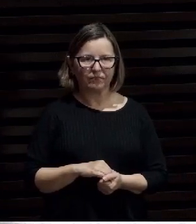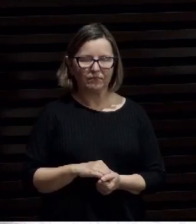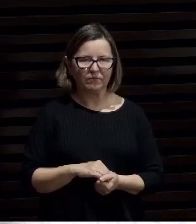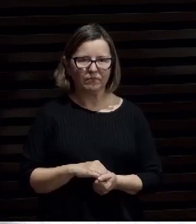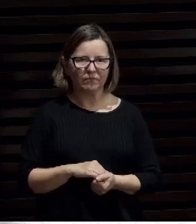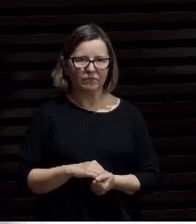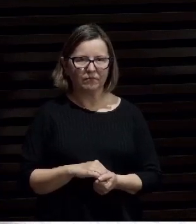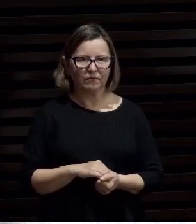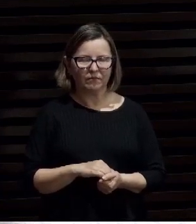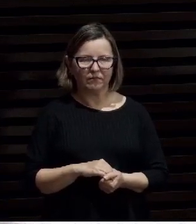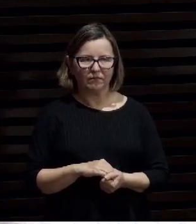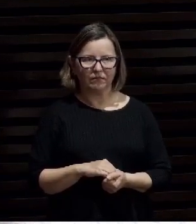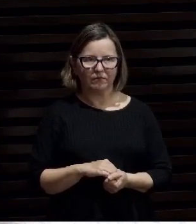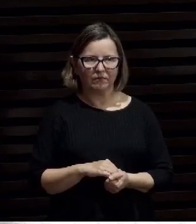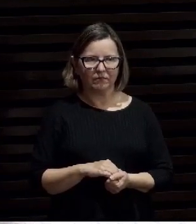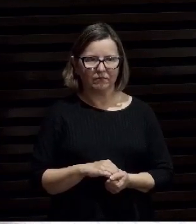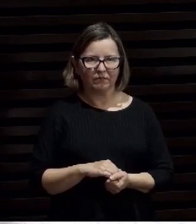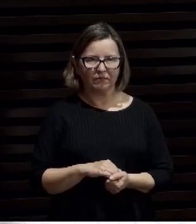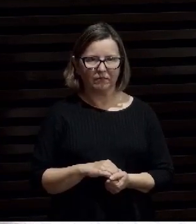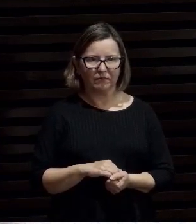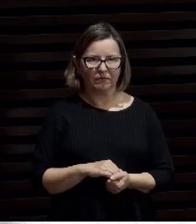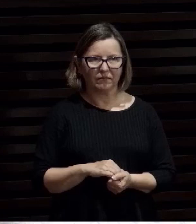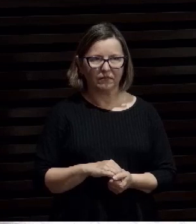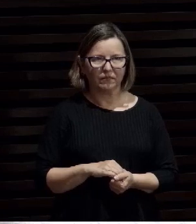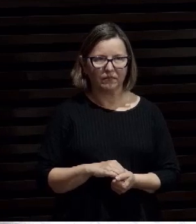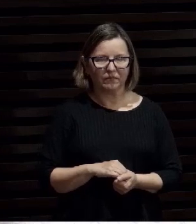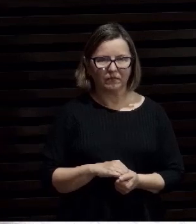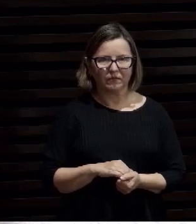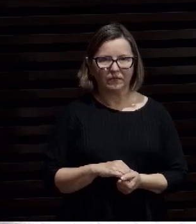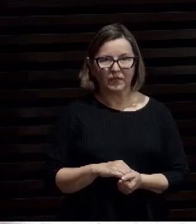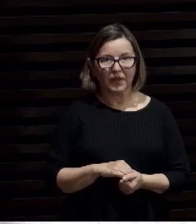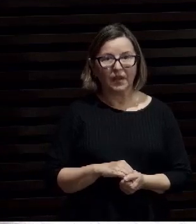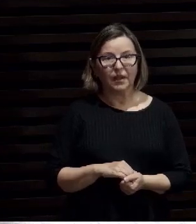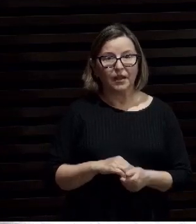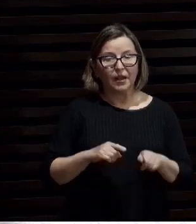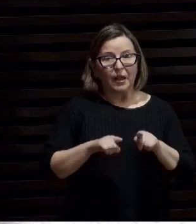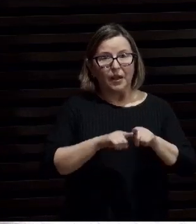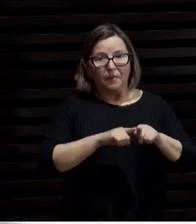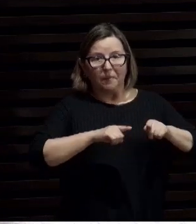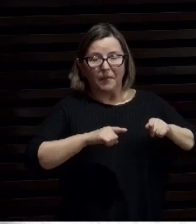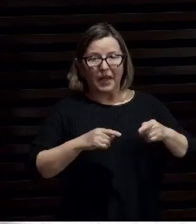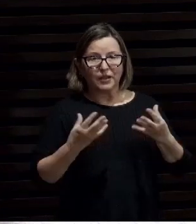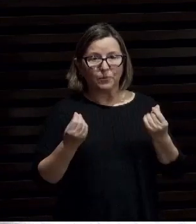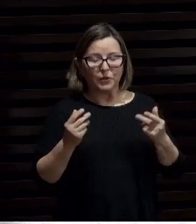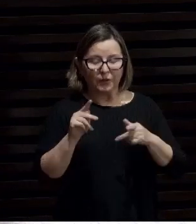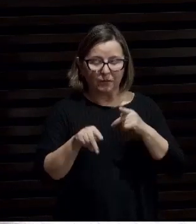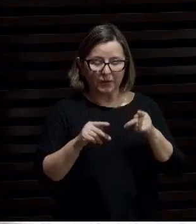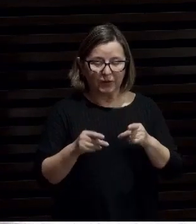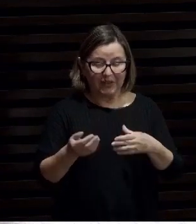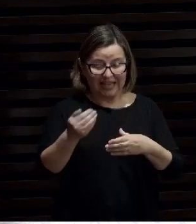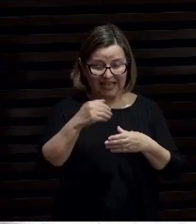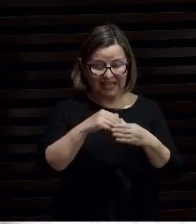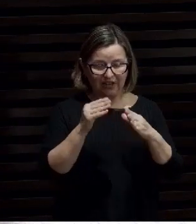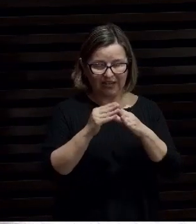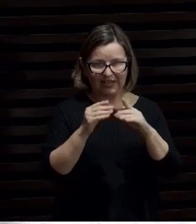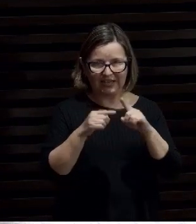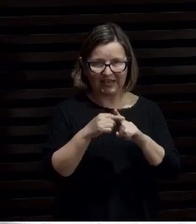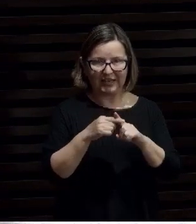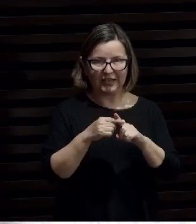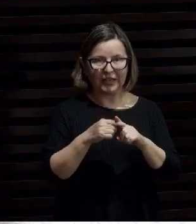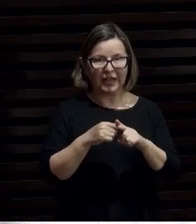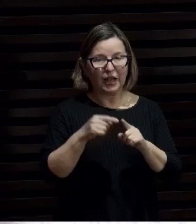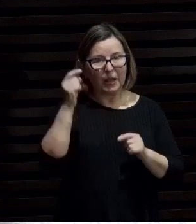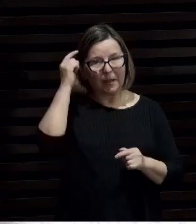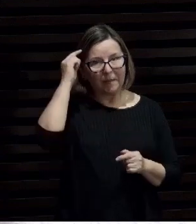meus amados, muitos no seio da igreja hoje têm a mesma mentalidade de